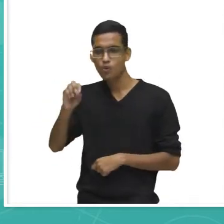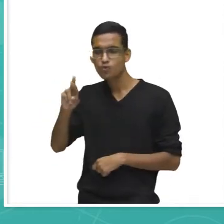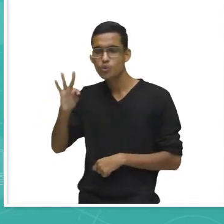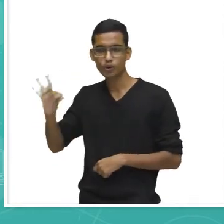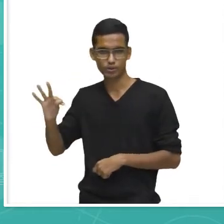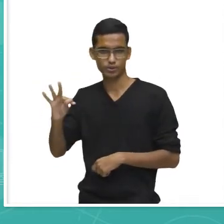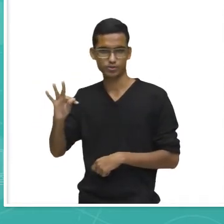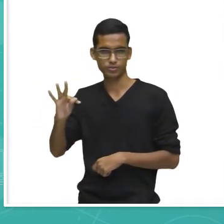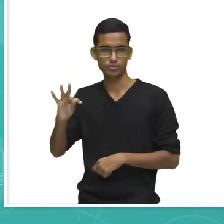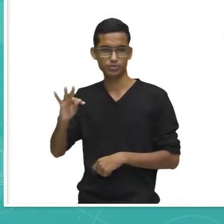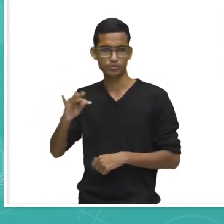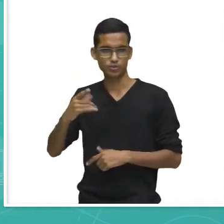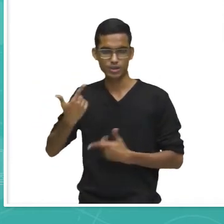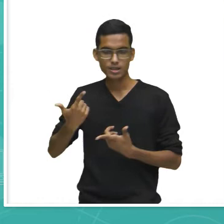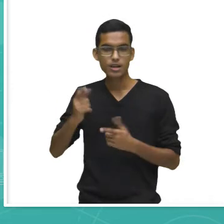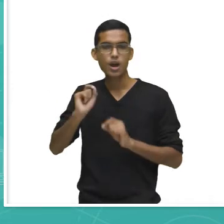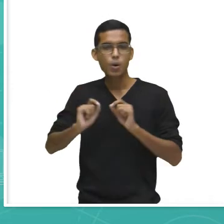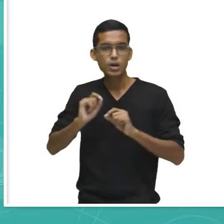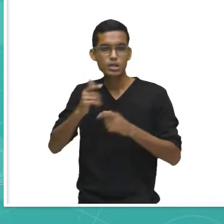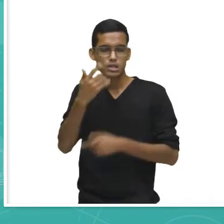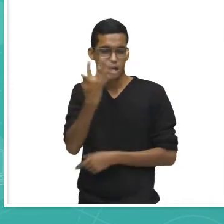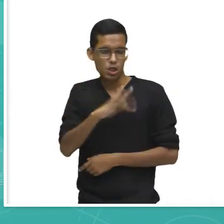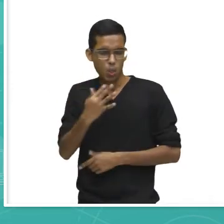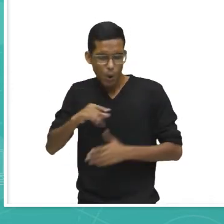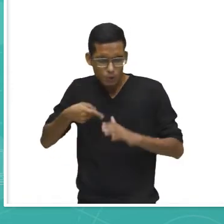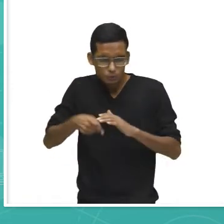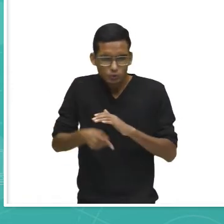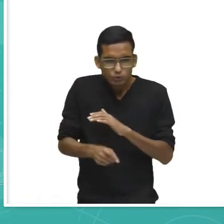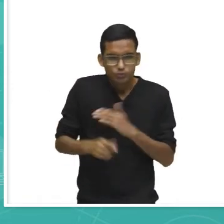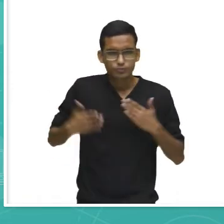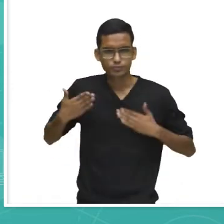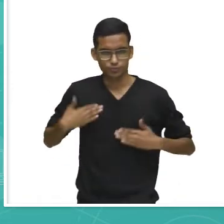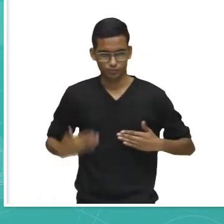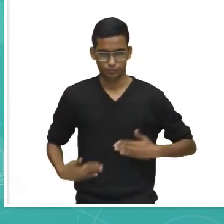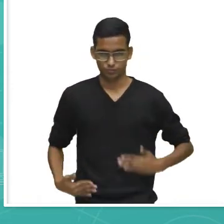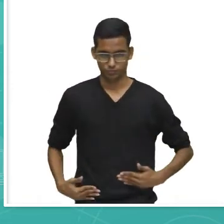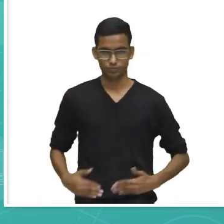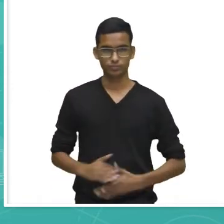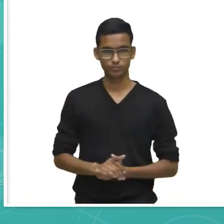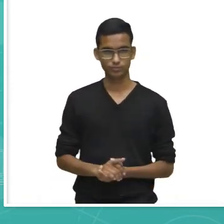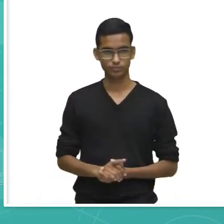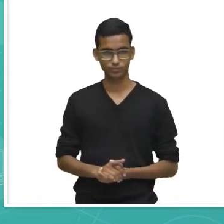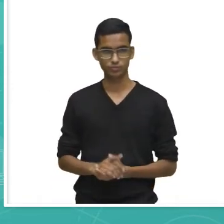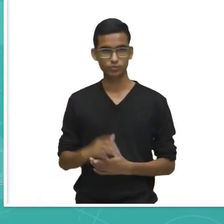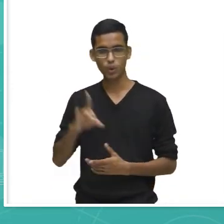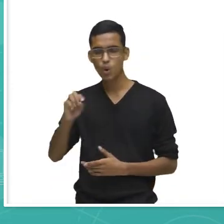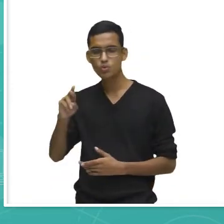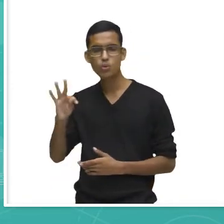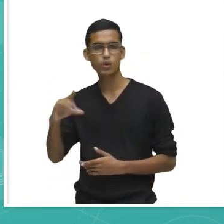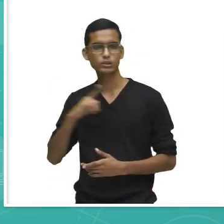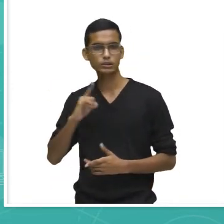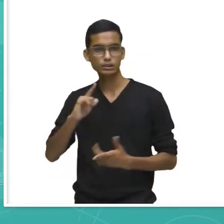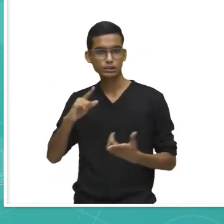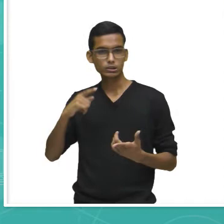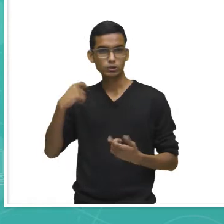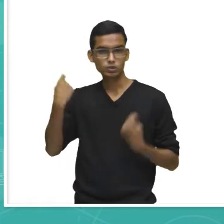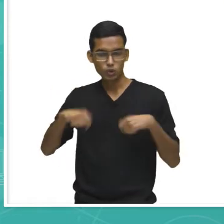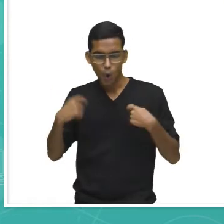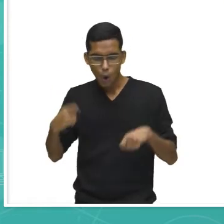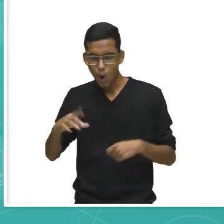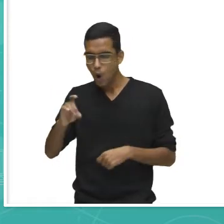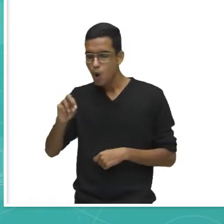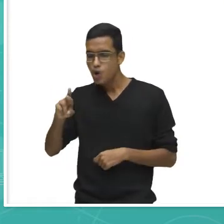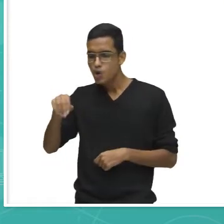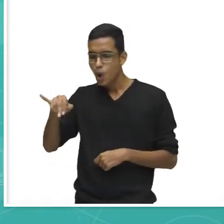mais informações sobre o DORT. Então, olha só, os DORT causam dor crônica, que se não